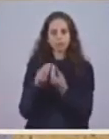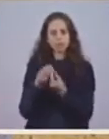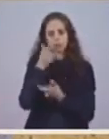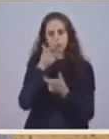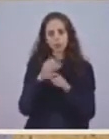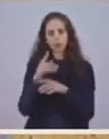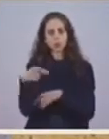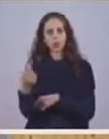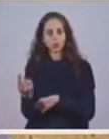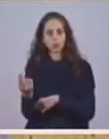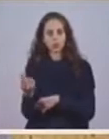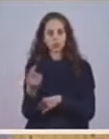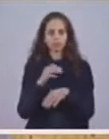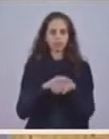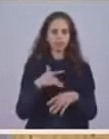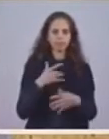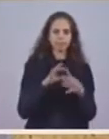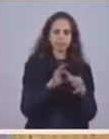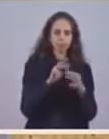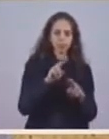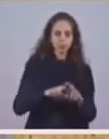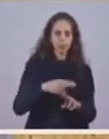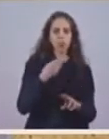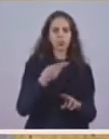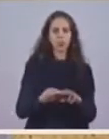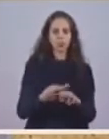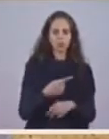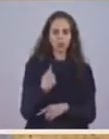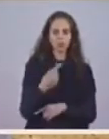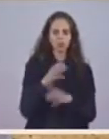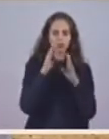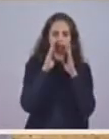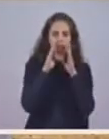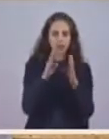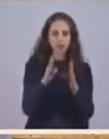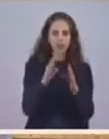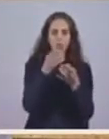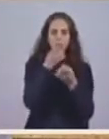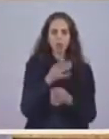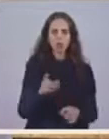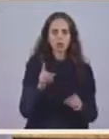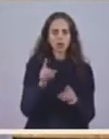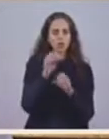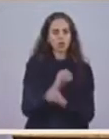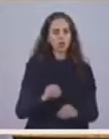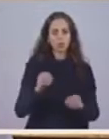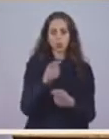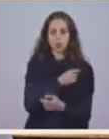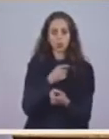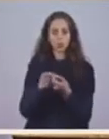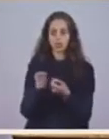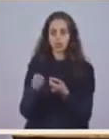os outros, a caridade redobrada de estarmos atentos e de não deixar que nenhum dos nossos